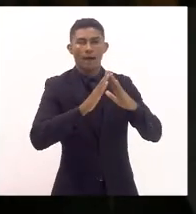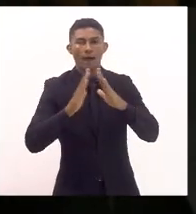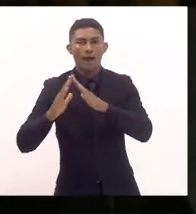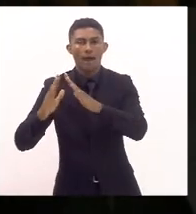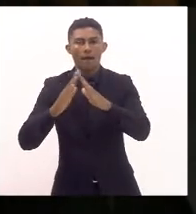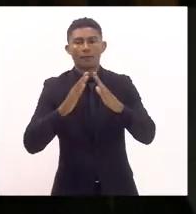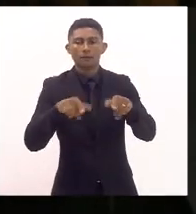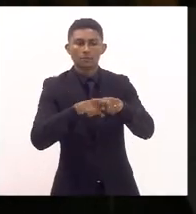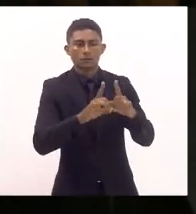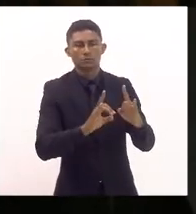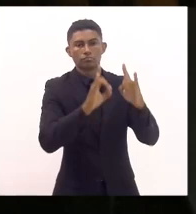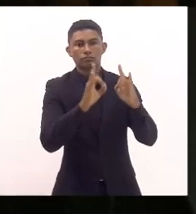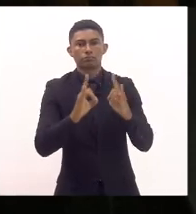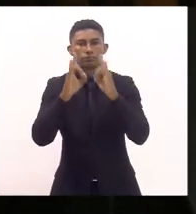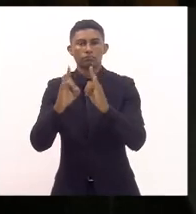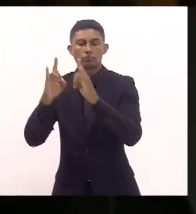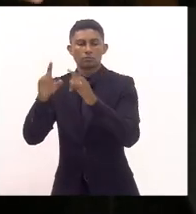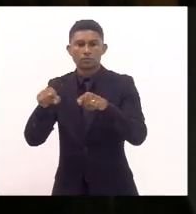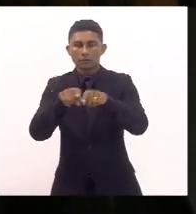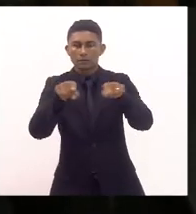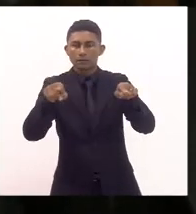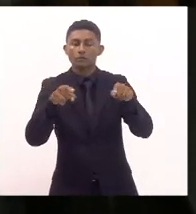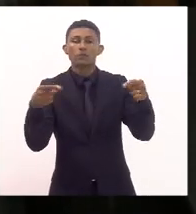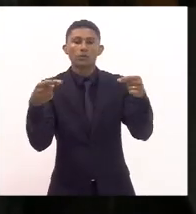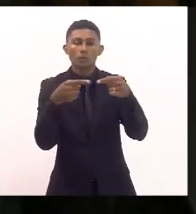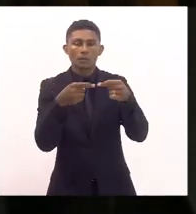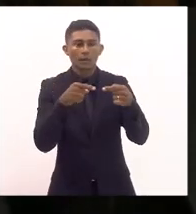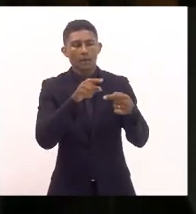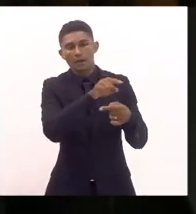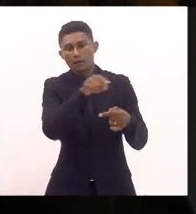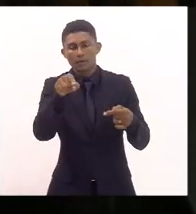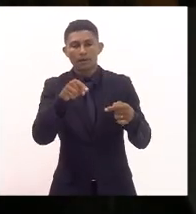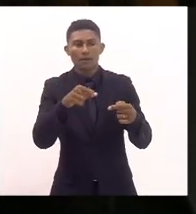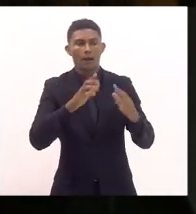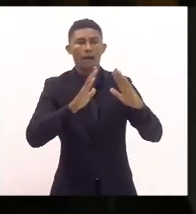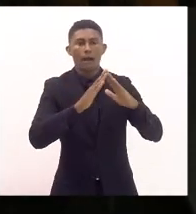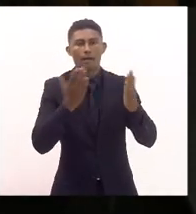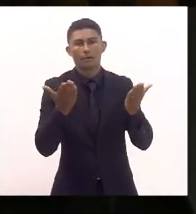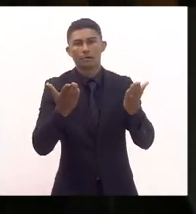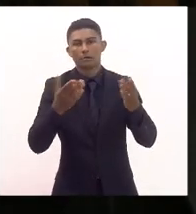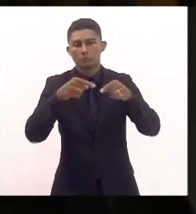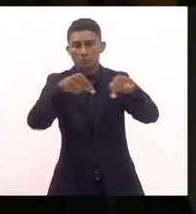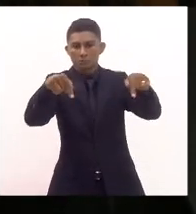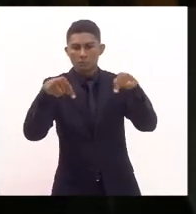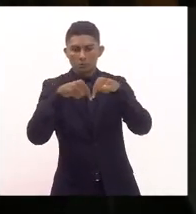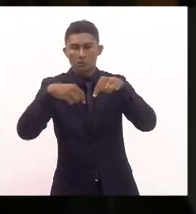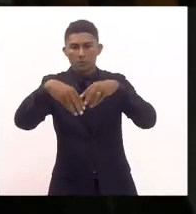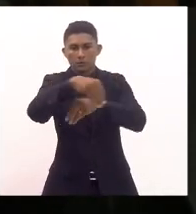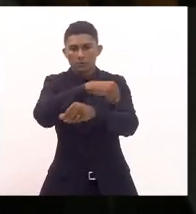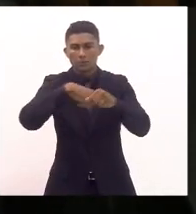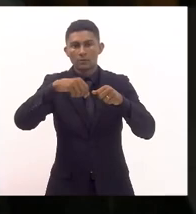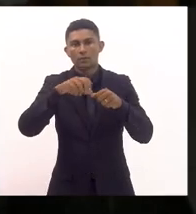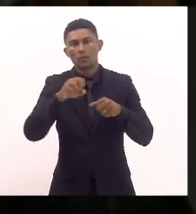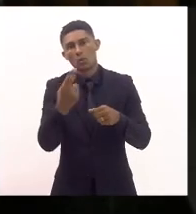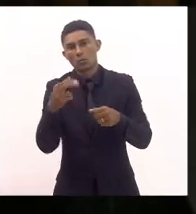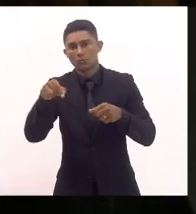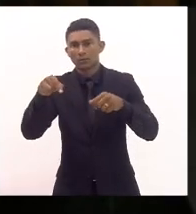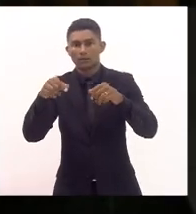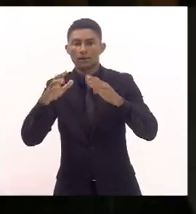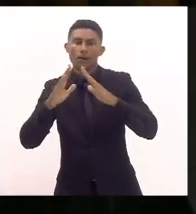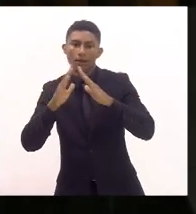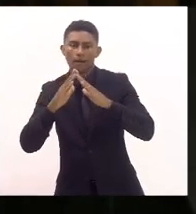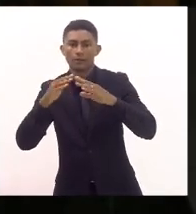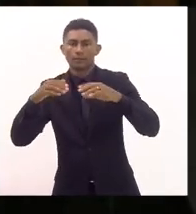incide sobre o valor da propriedade ou um terreno ou terreno e a benfeitoria